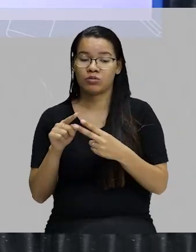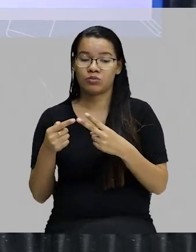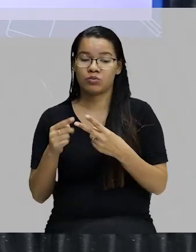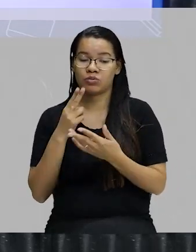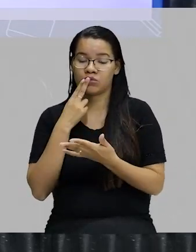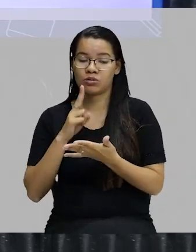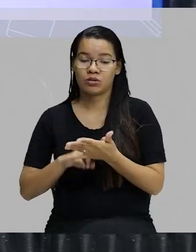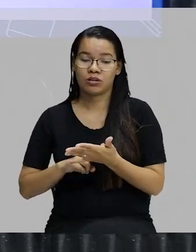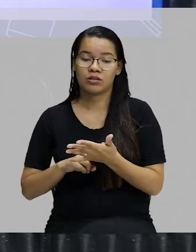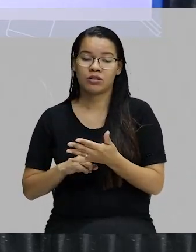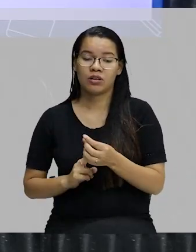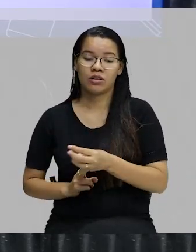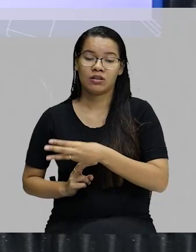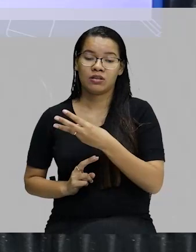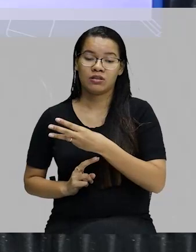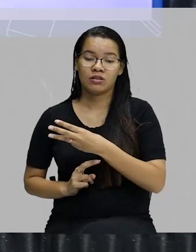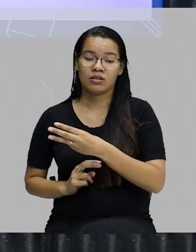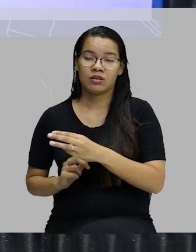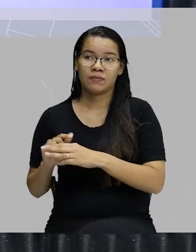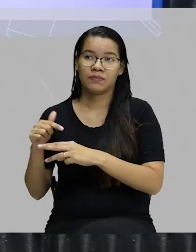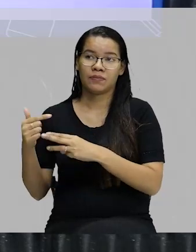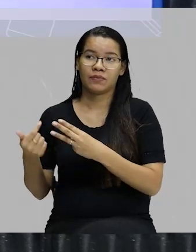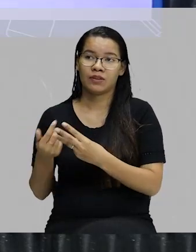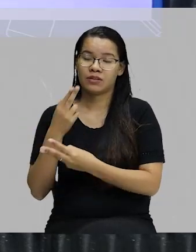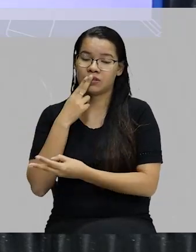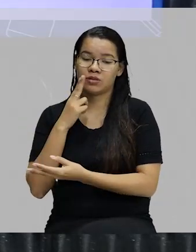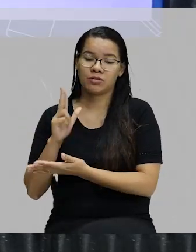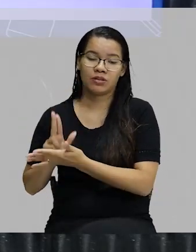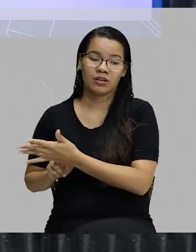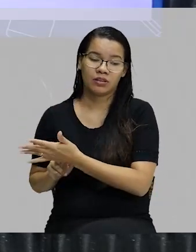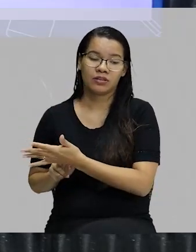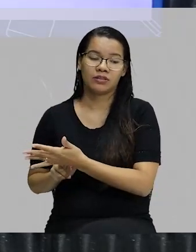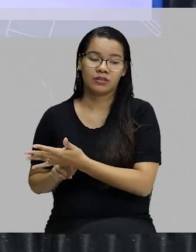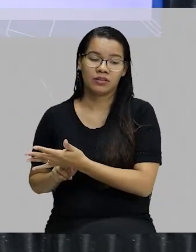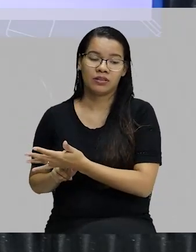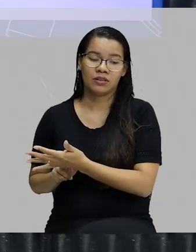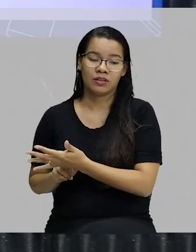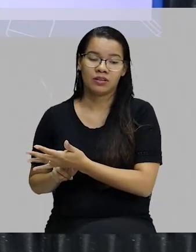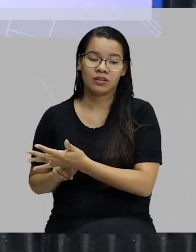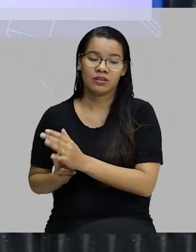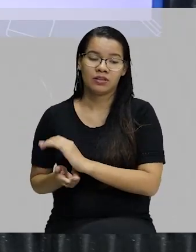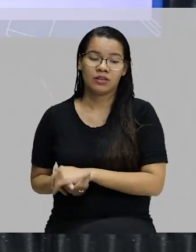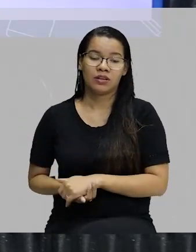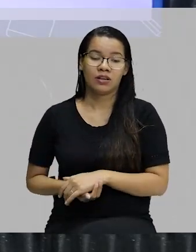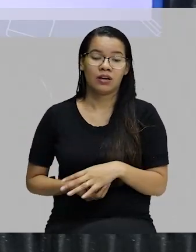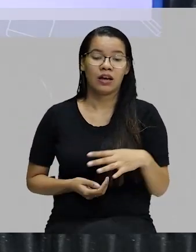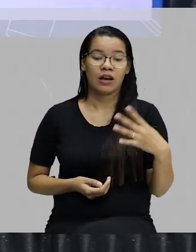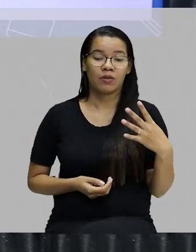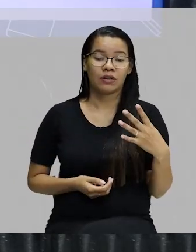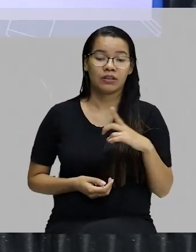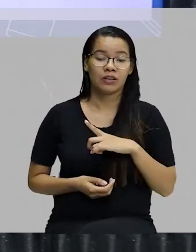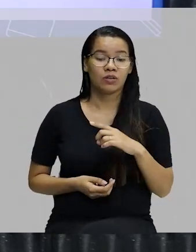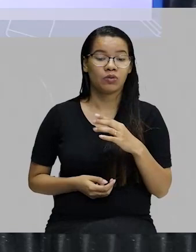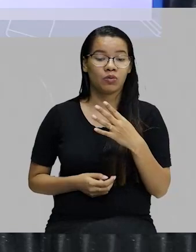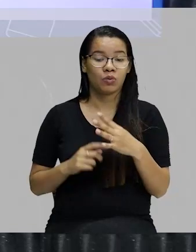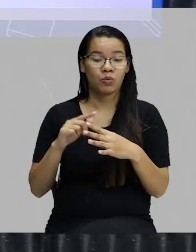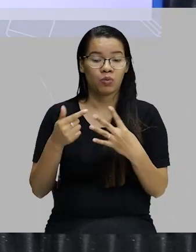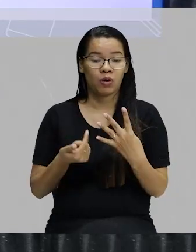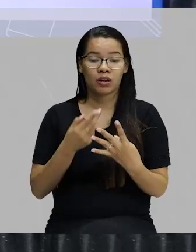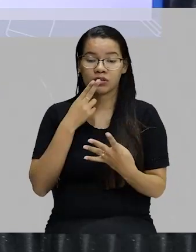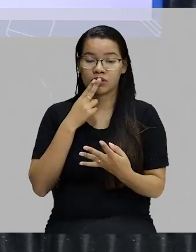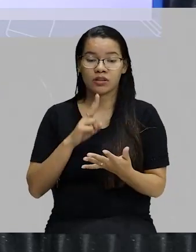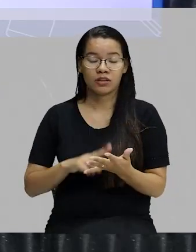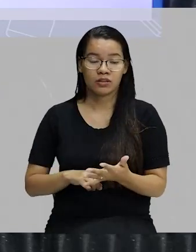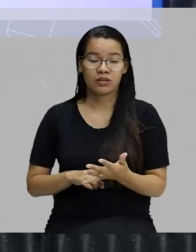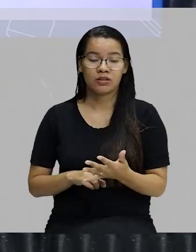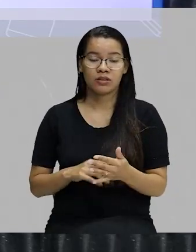terceira, 3 quartas. Desculpa que eu falei até errado. A terceira, 3 cartas, a quarta, 4